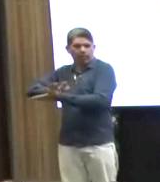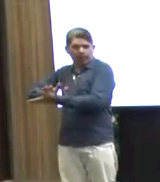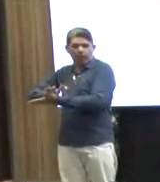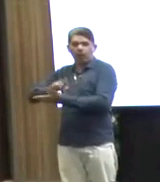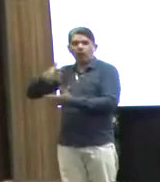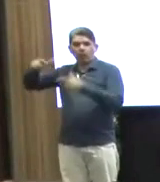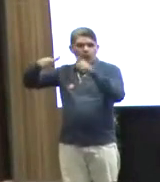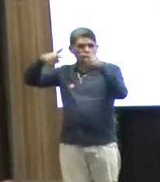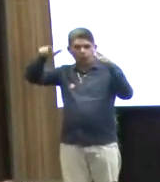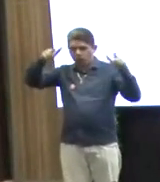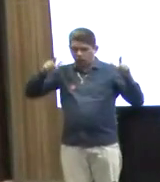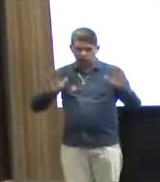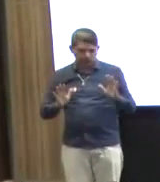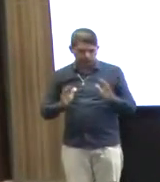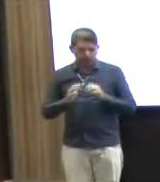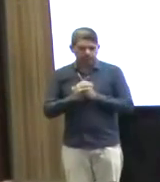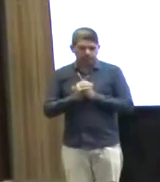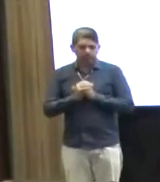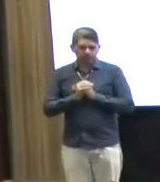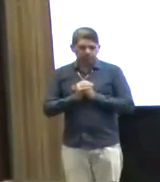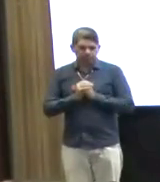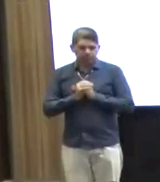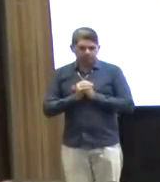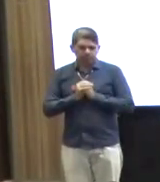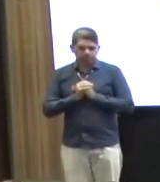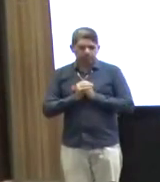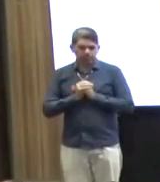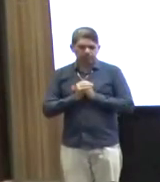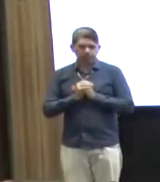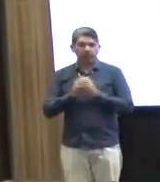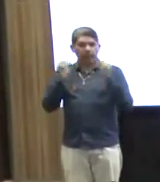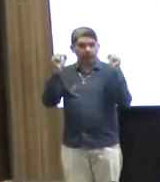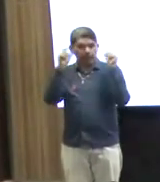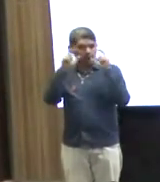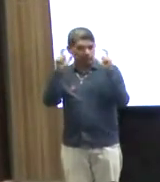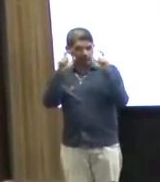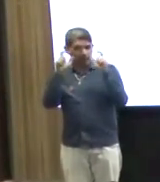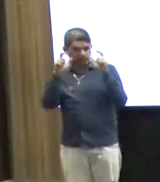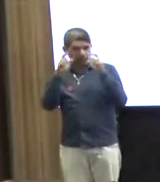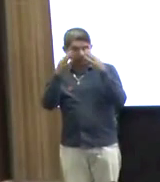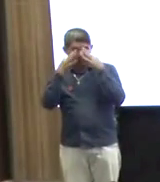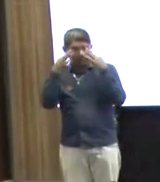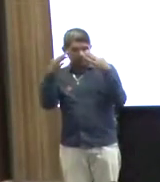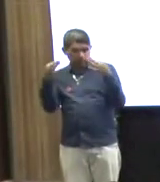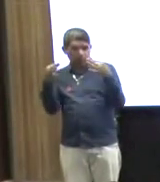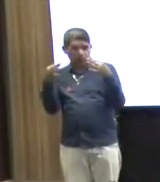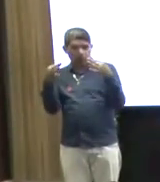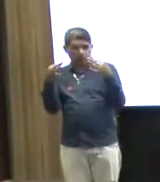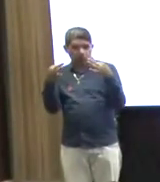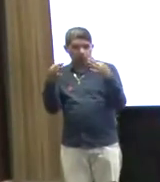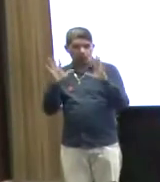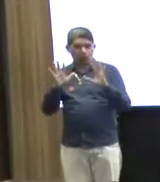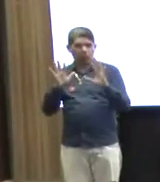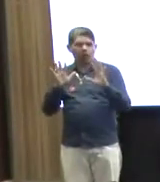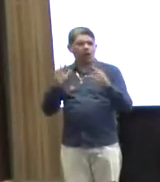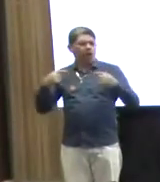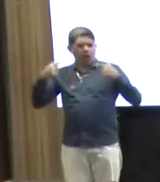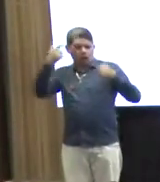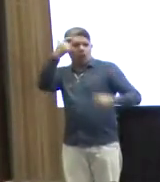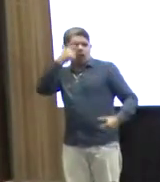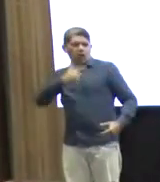que isso... Eu acho importante chamar a atenção sobre isso, porque primeiro a gente tende a achar, eu sou normal. Não, você, de